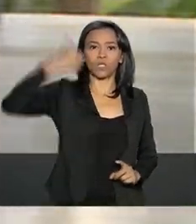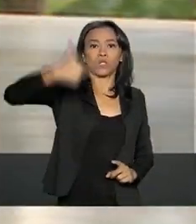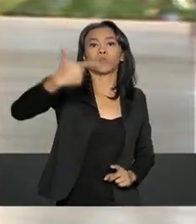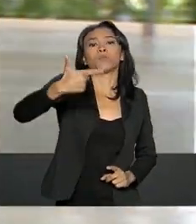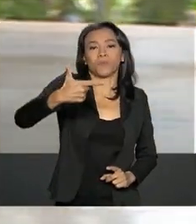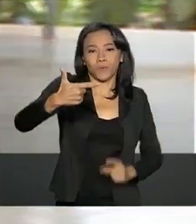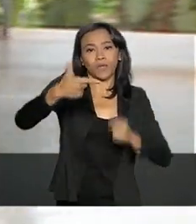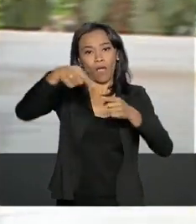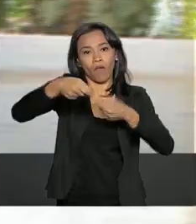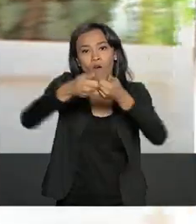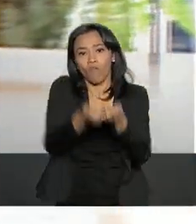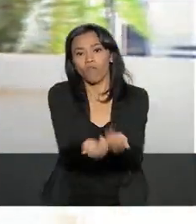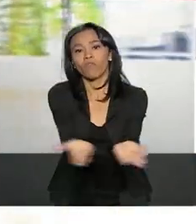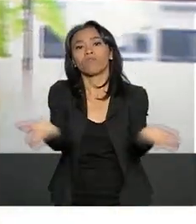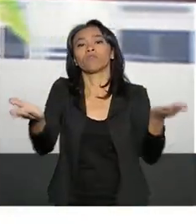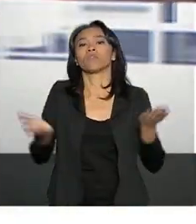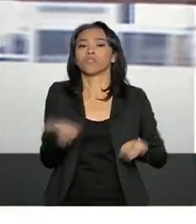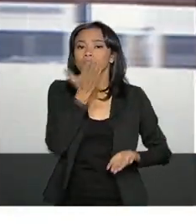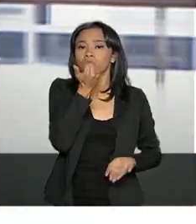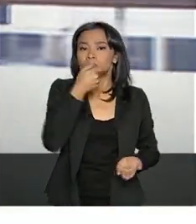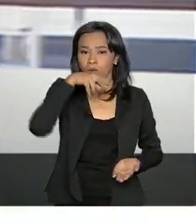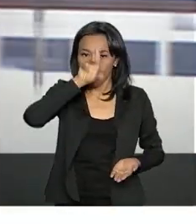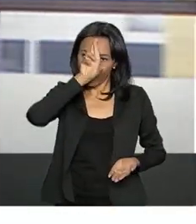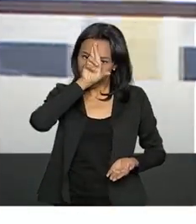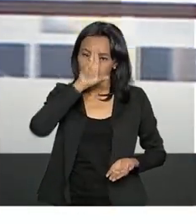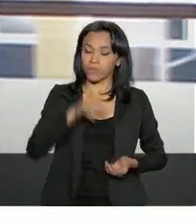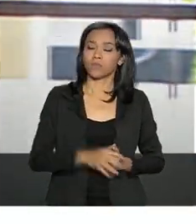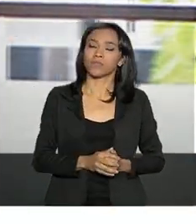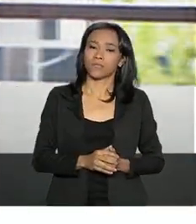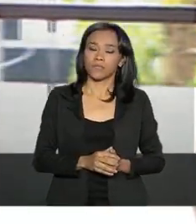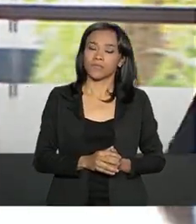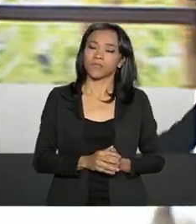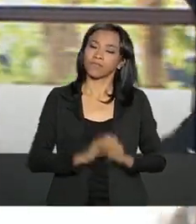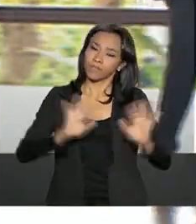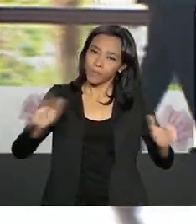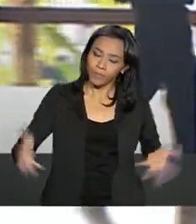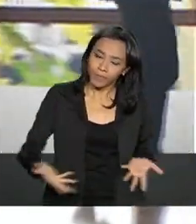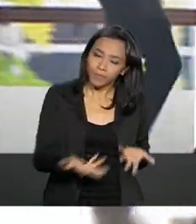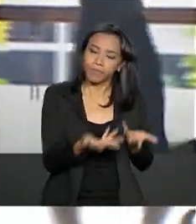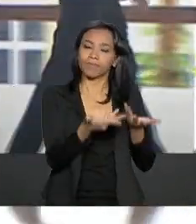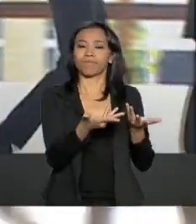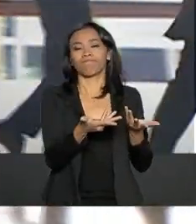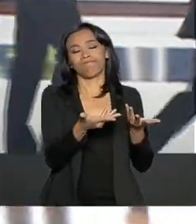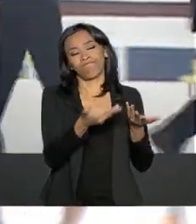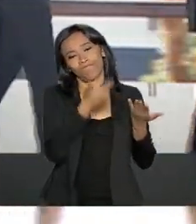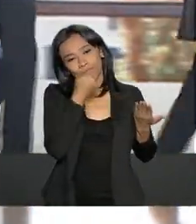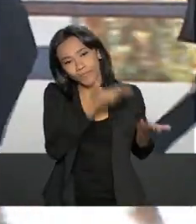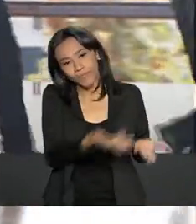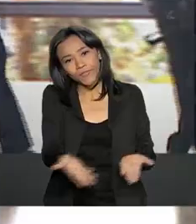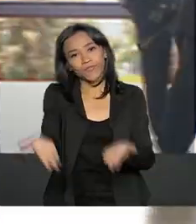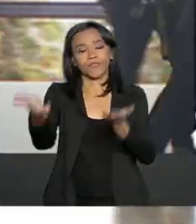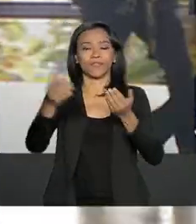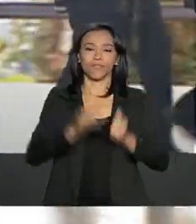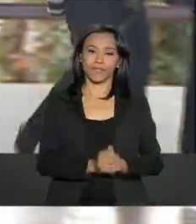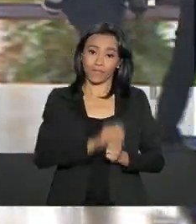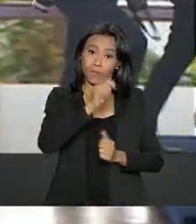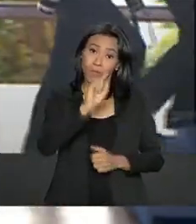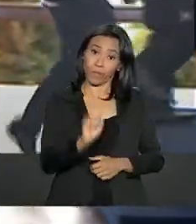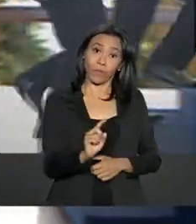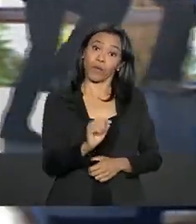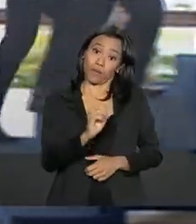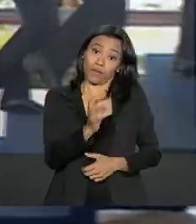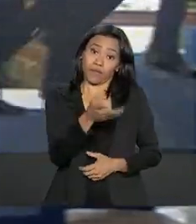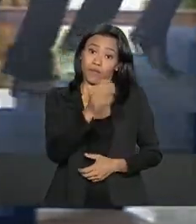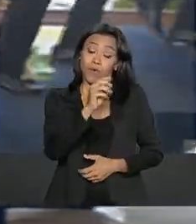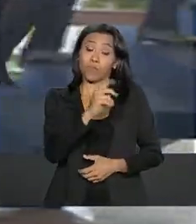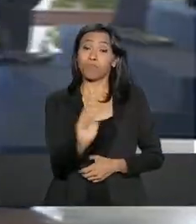será servido este almoço em homenagem ao presidente argentino, primeiro chefe de Estado a visitar o